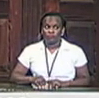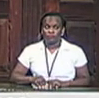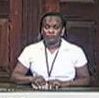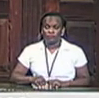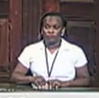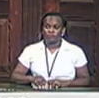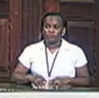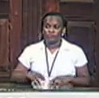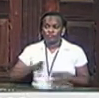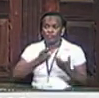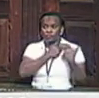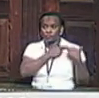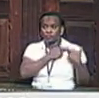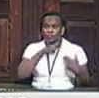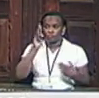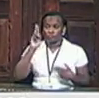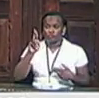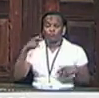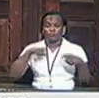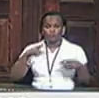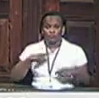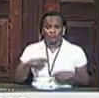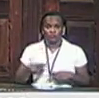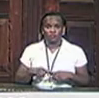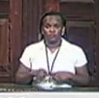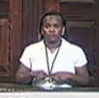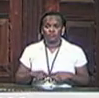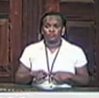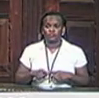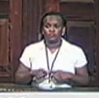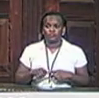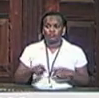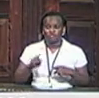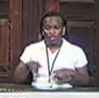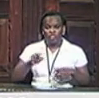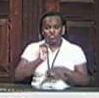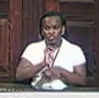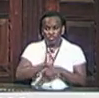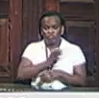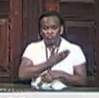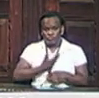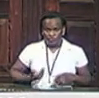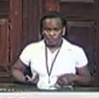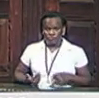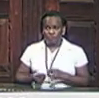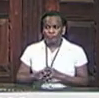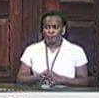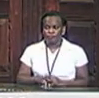da responsabilidade que temos para com este Estado.